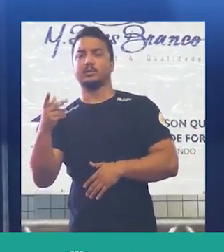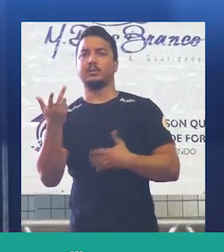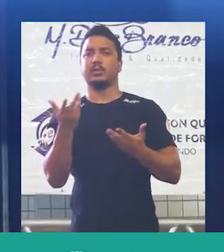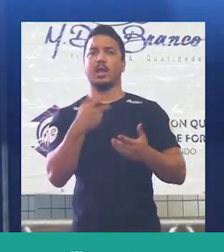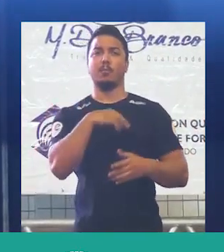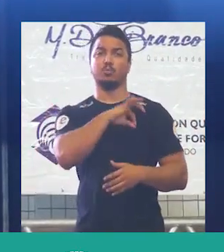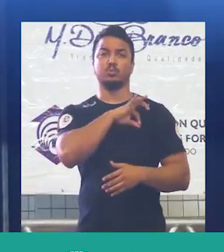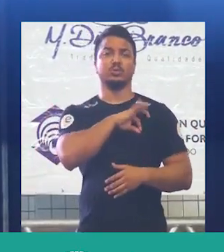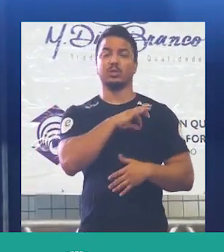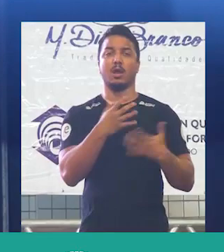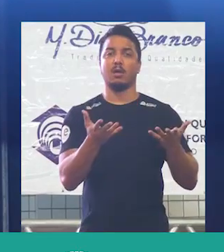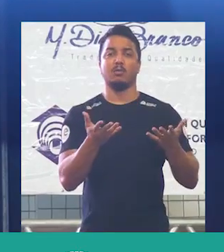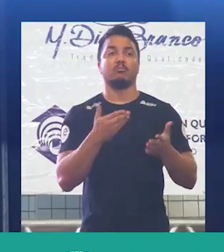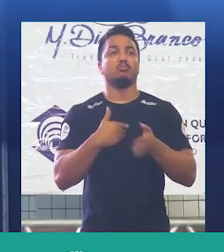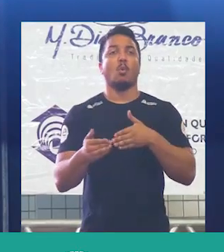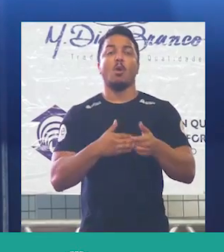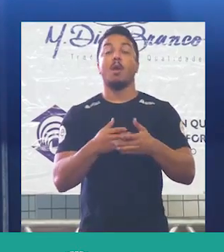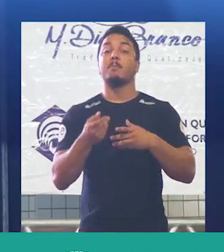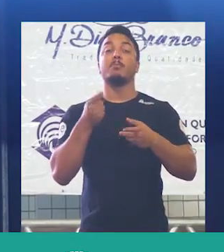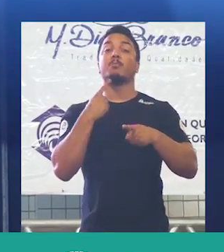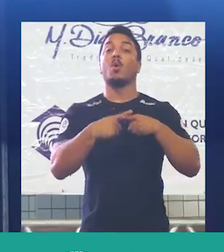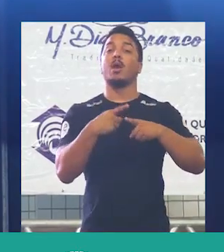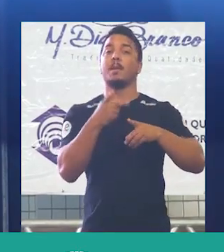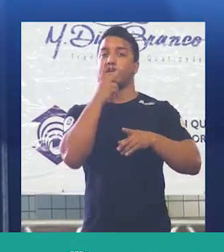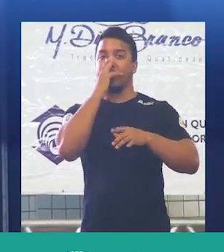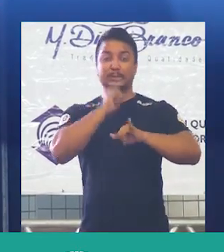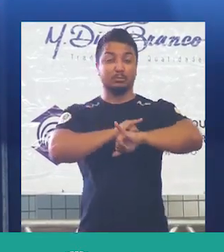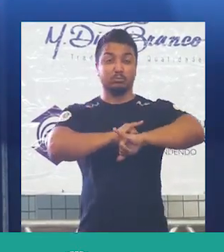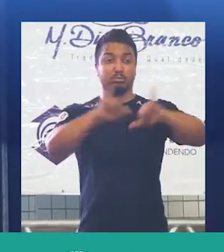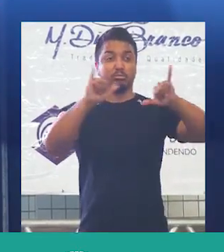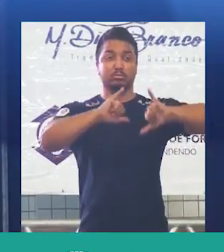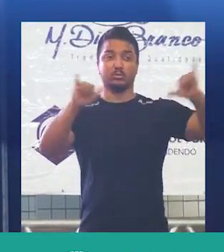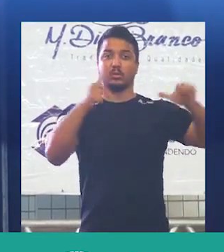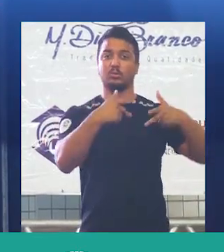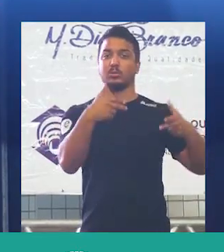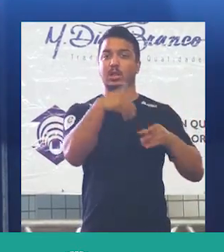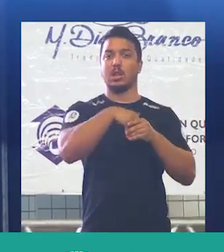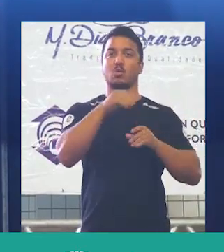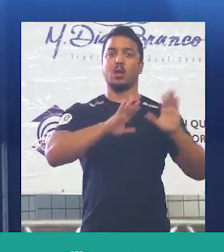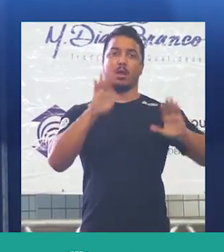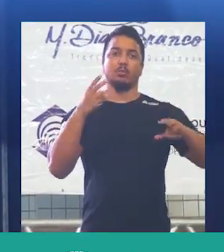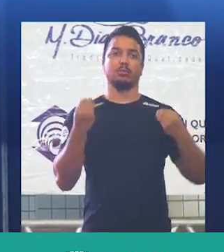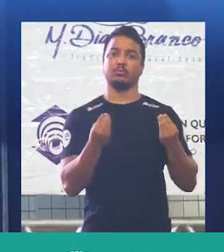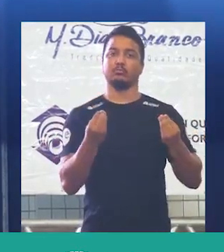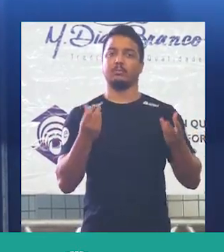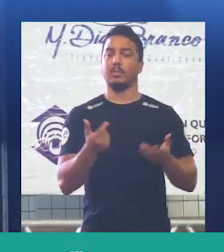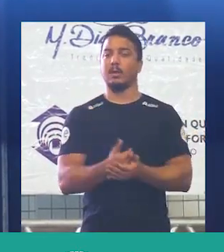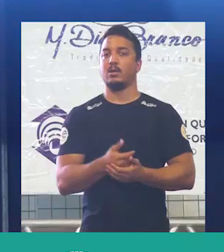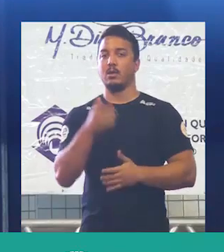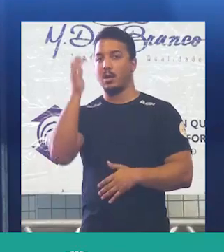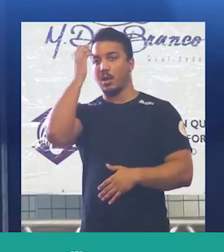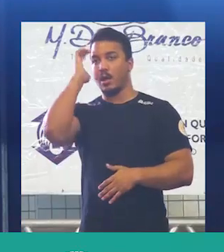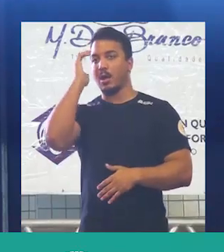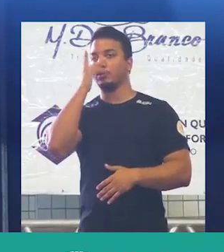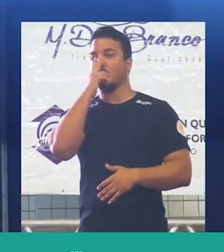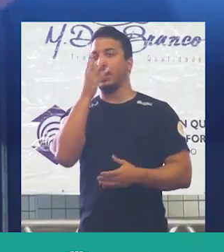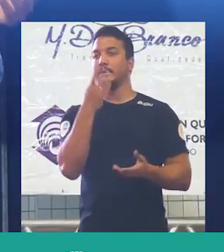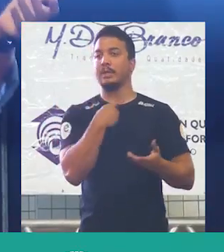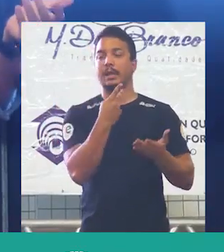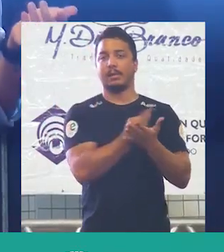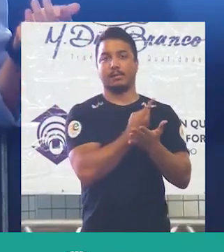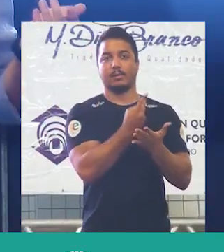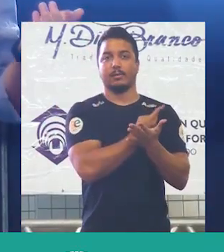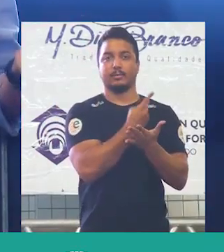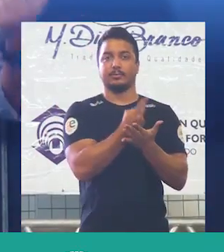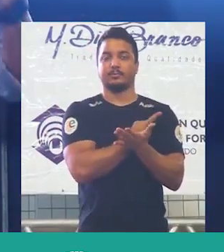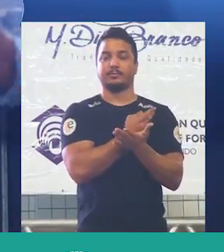sendo policial, para fazer campanha eleitoral para alguém. Eu acho isso extremamente